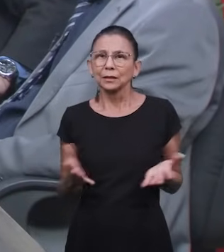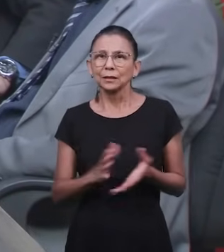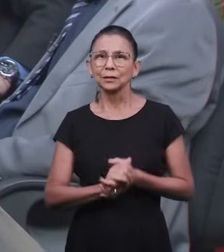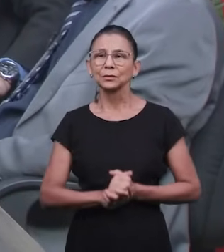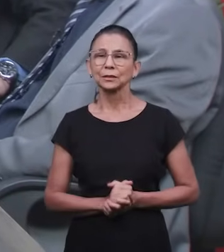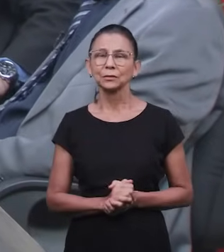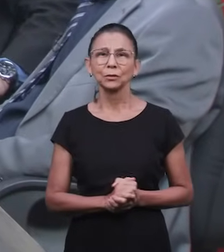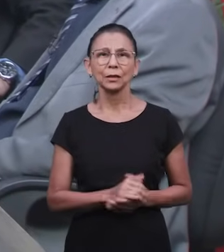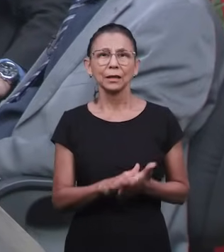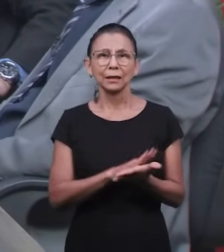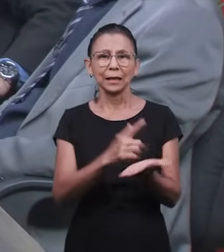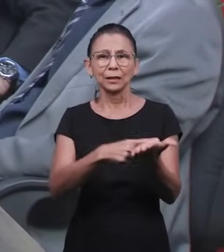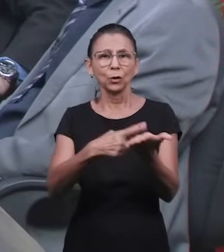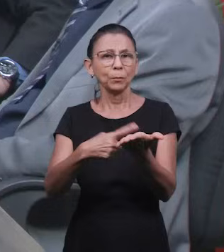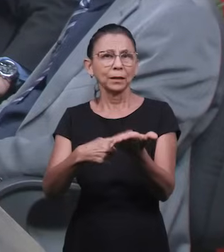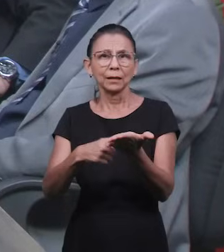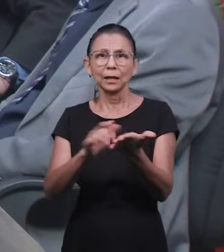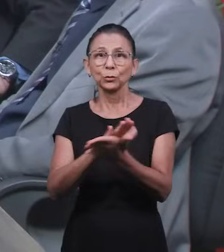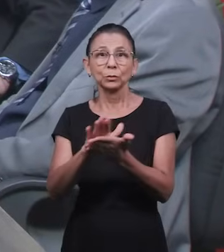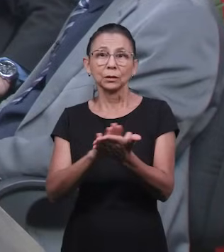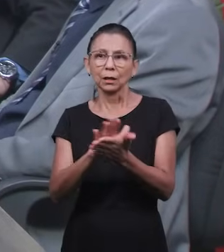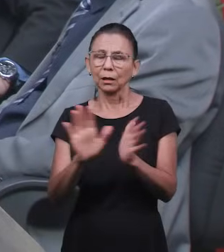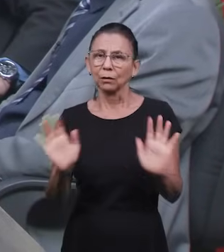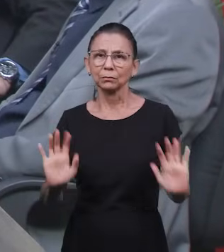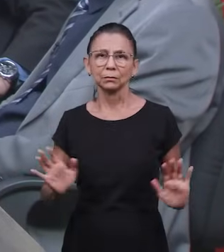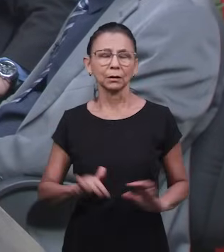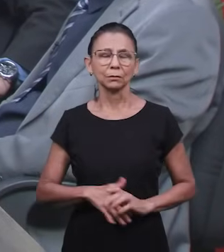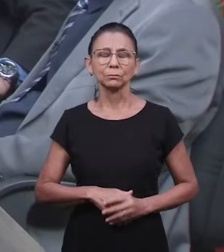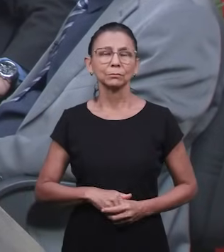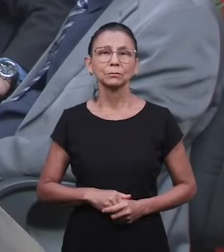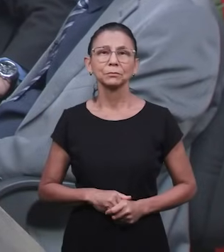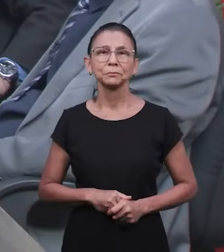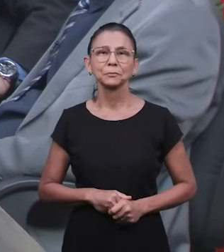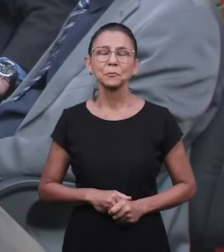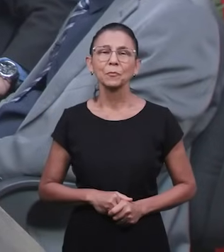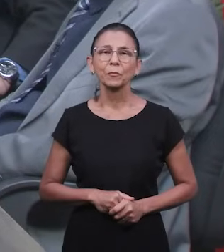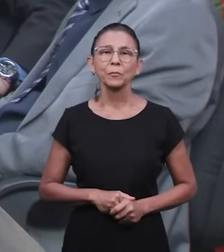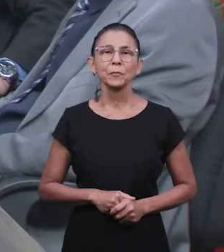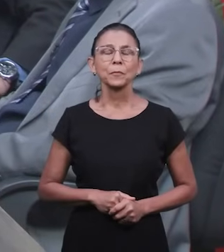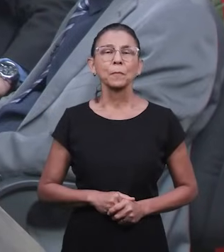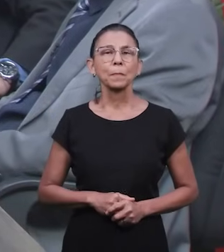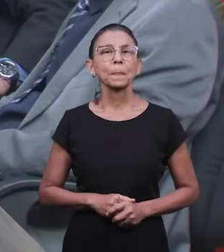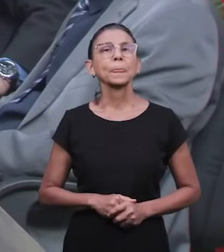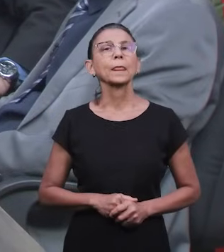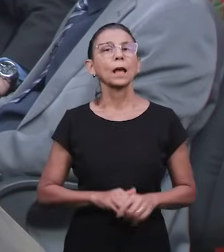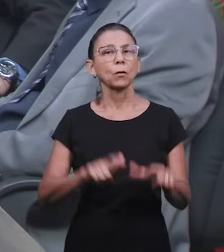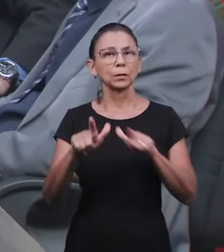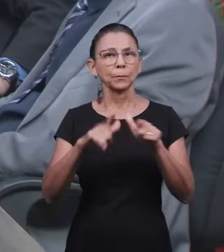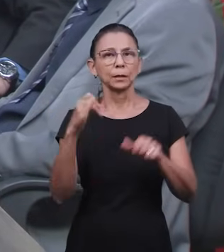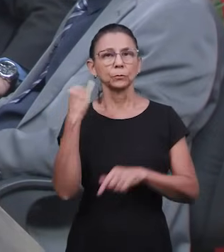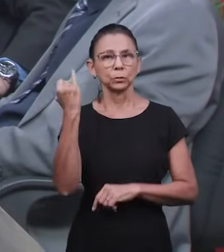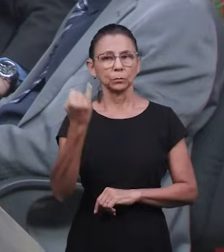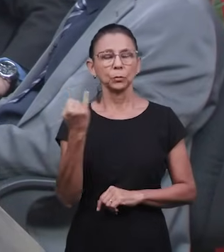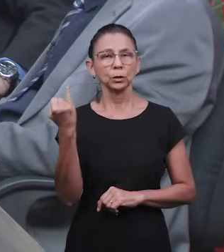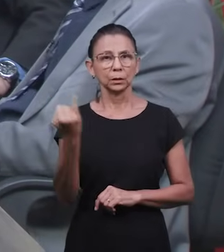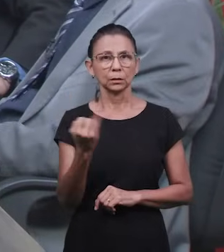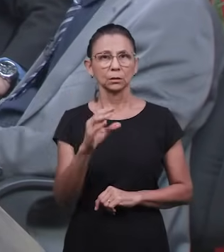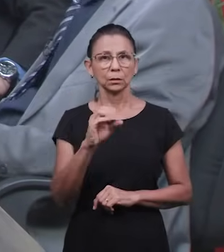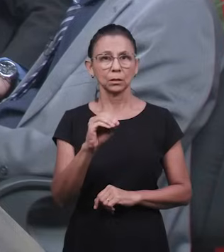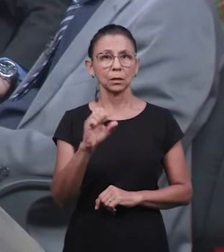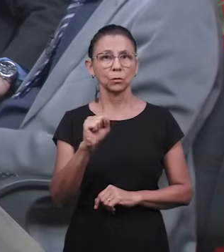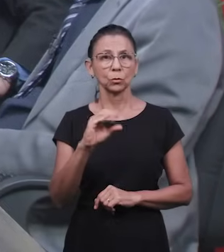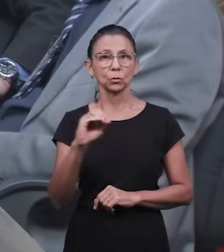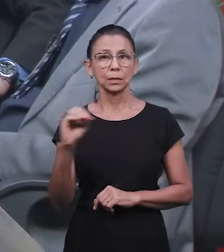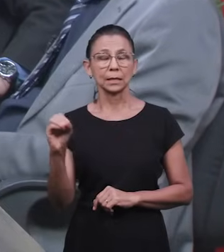Não. é uma operação do Espírito Operação Santo. do Espírito Santo. O Senhor honrando, né, o trabalho do 0800. E ela ligava